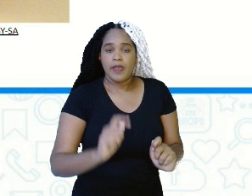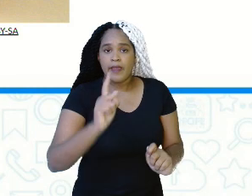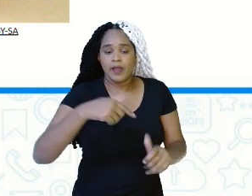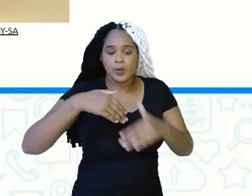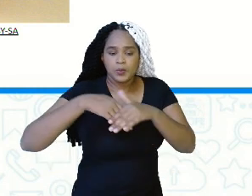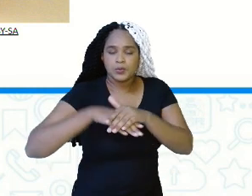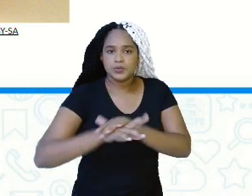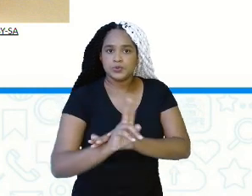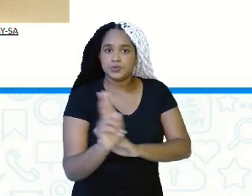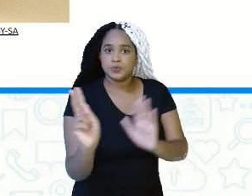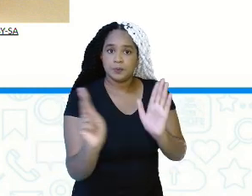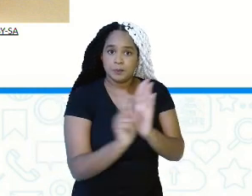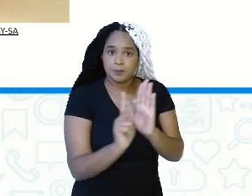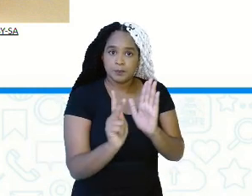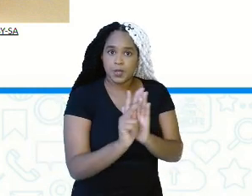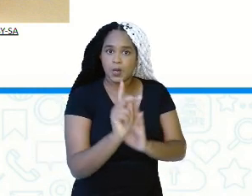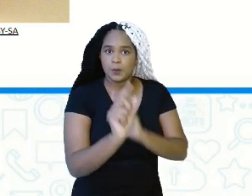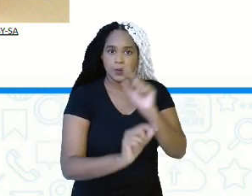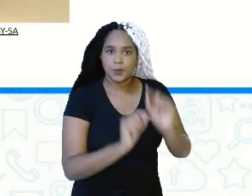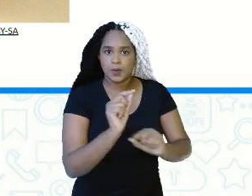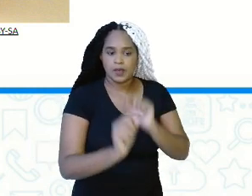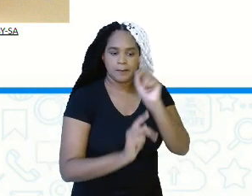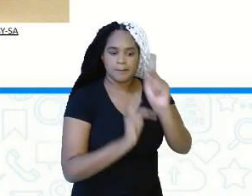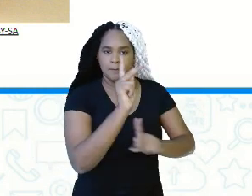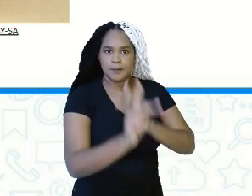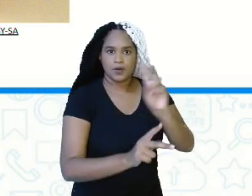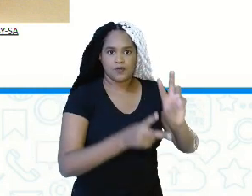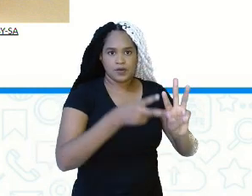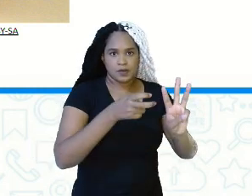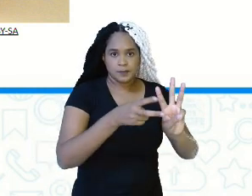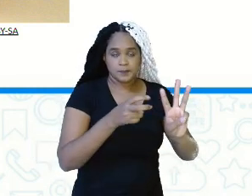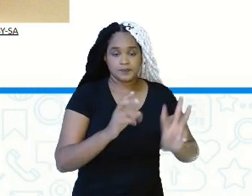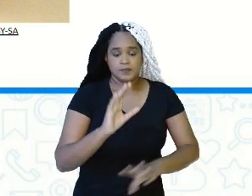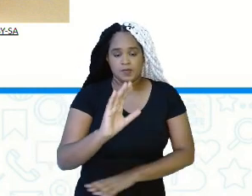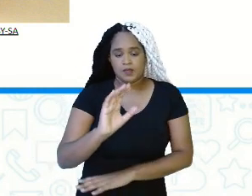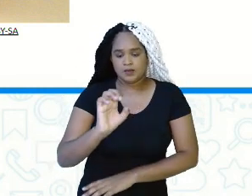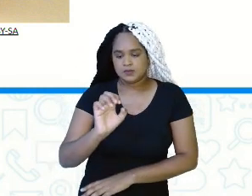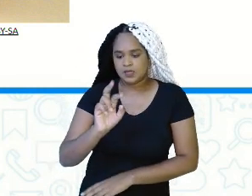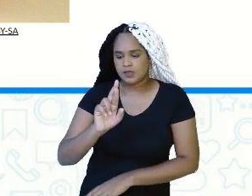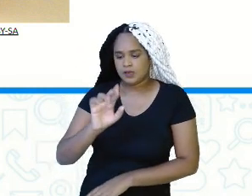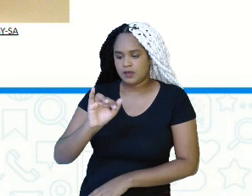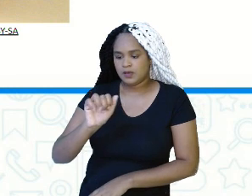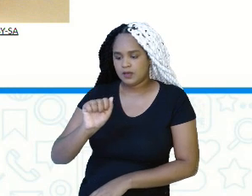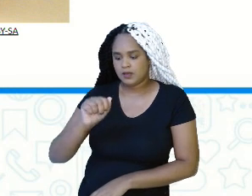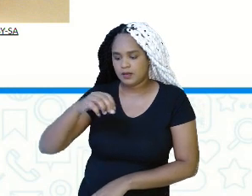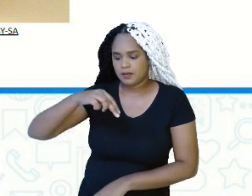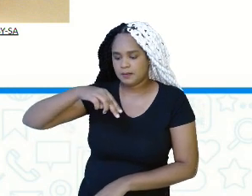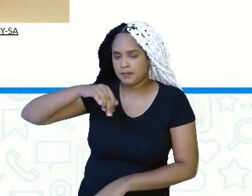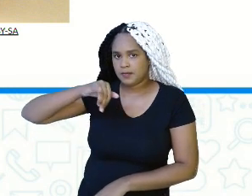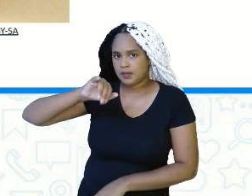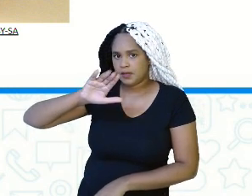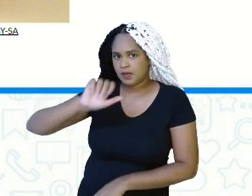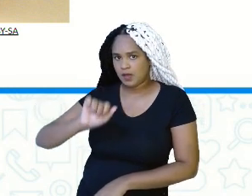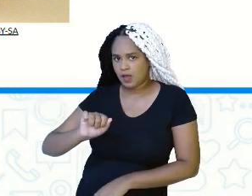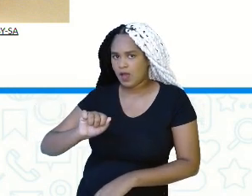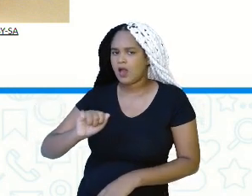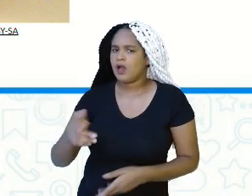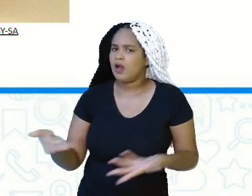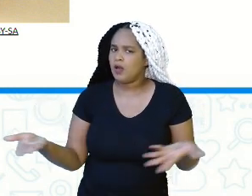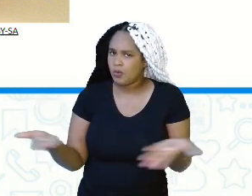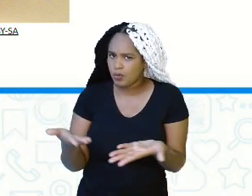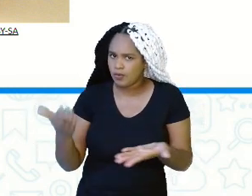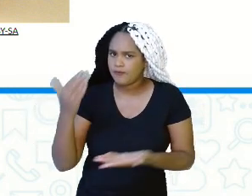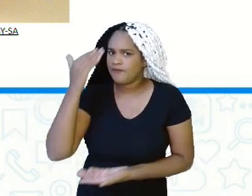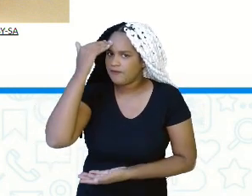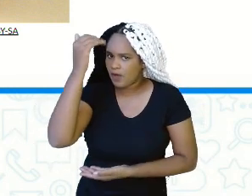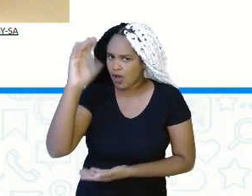A cerâmica, ela tinha um valor muito grande, a cerâmica marajoara, principalmente, muito conhecida até hoje, viu? Até hoje é muito